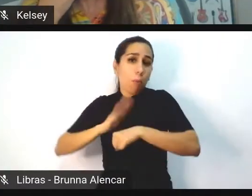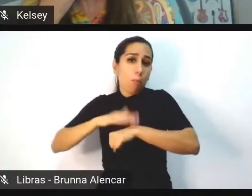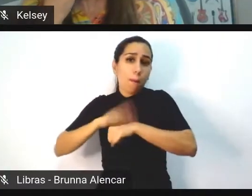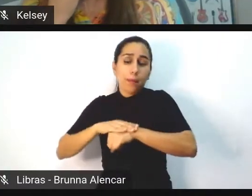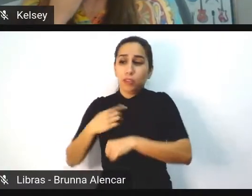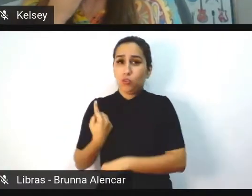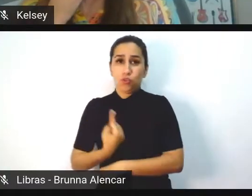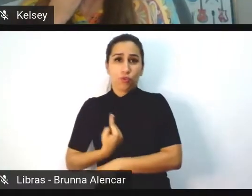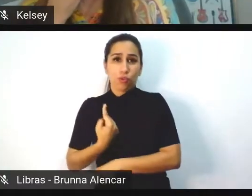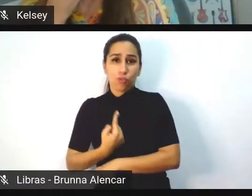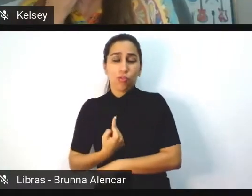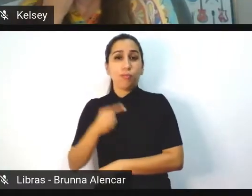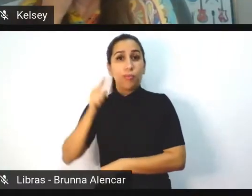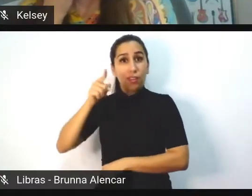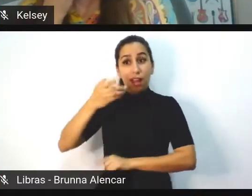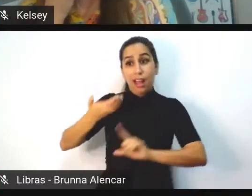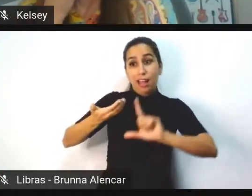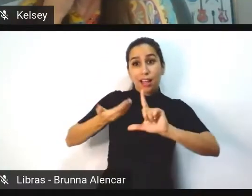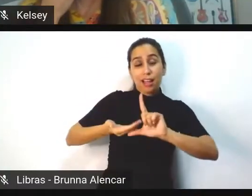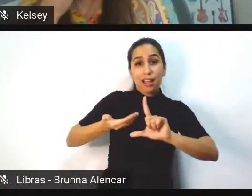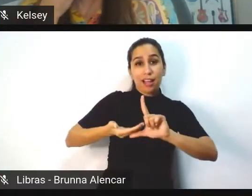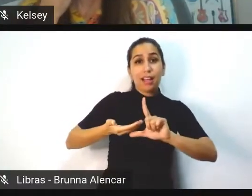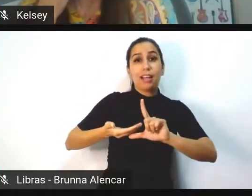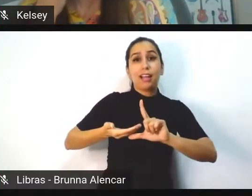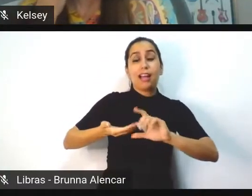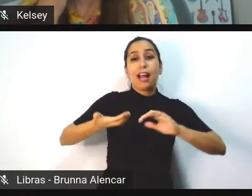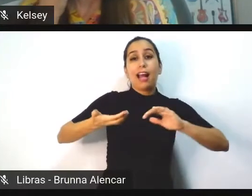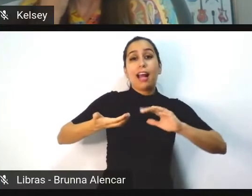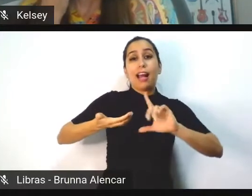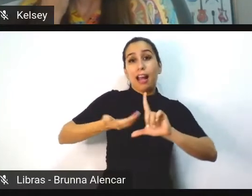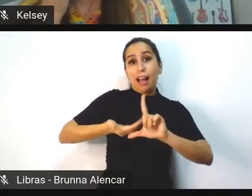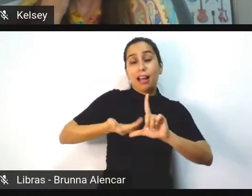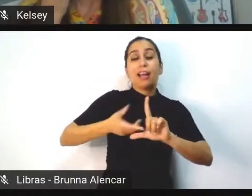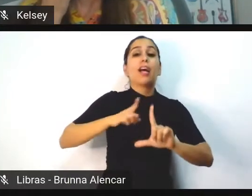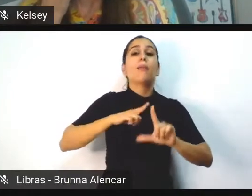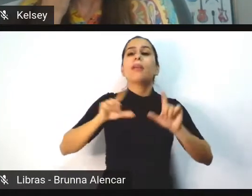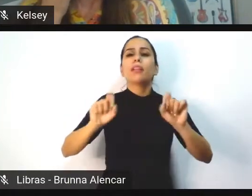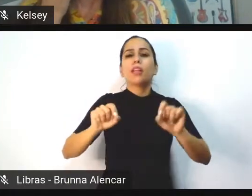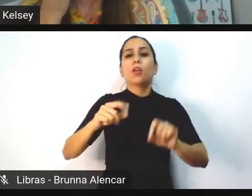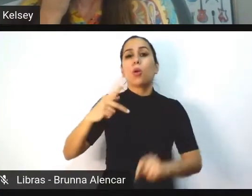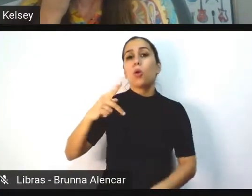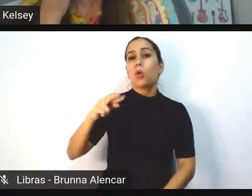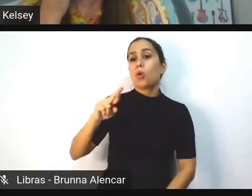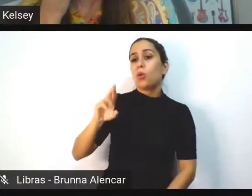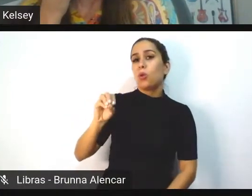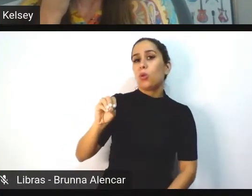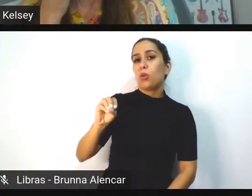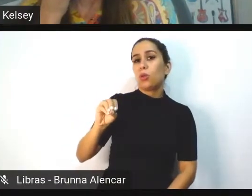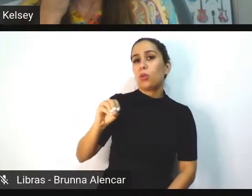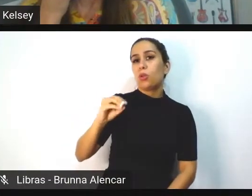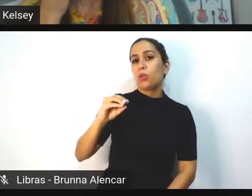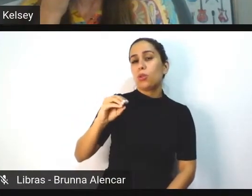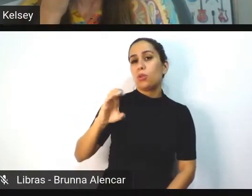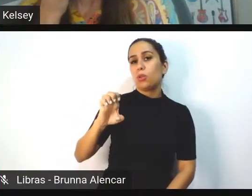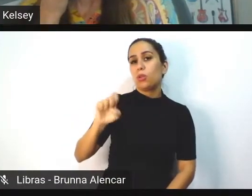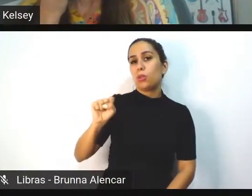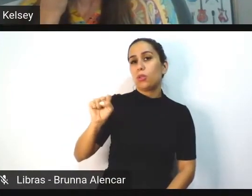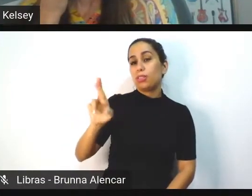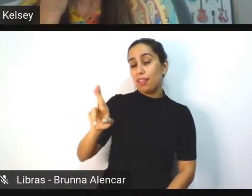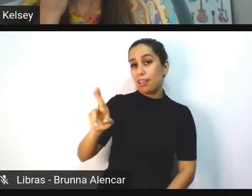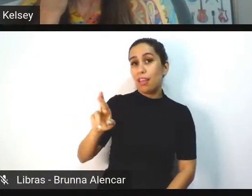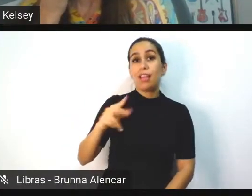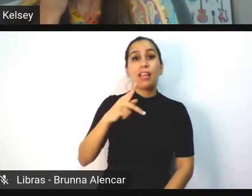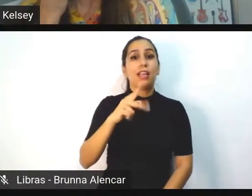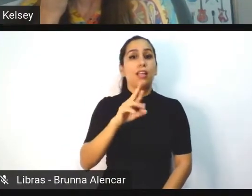o PROSER, né, o programa o PROSER, né, e o PROSAT, que é o Programa de Saúde no Trabalho, em